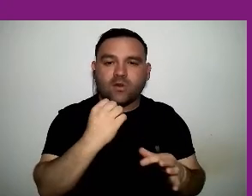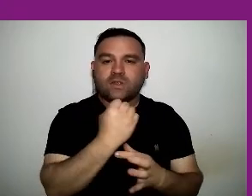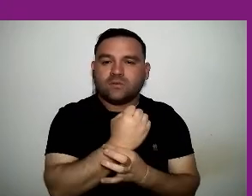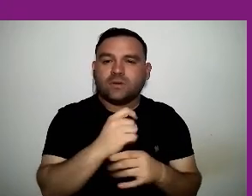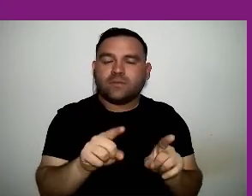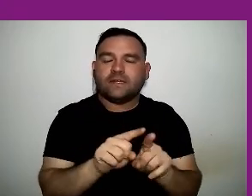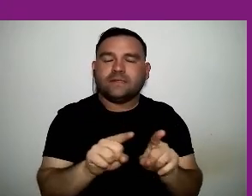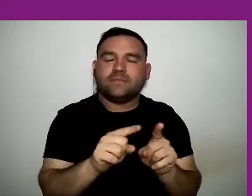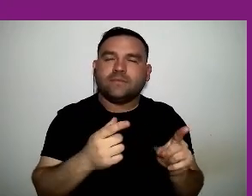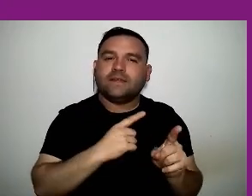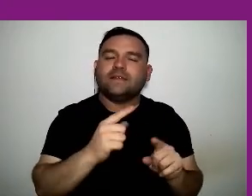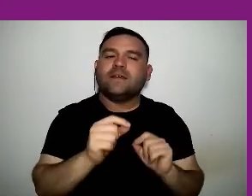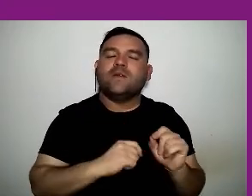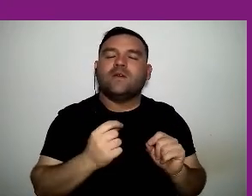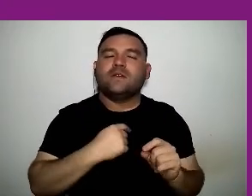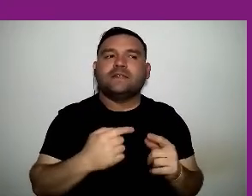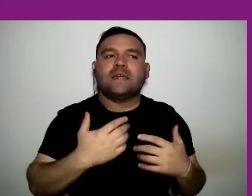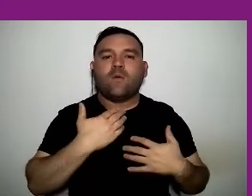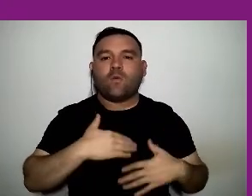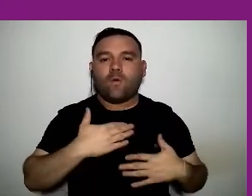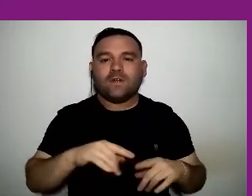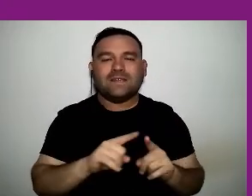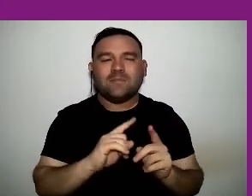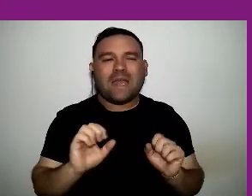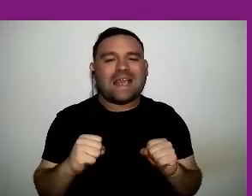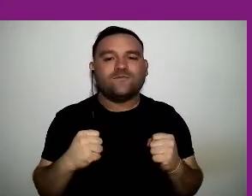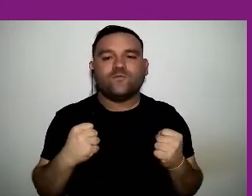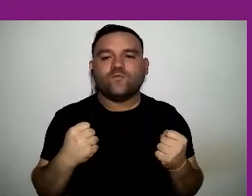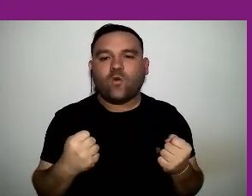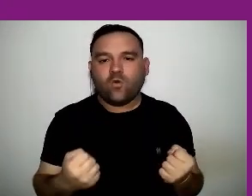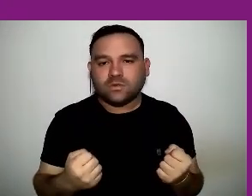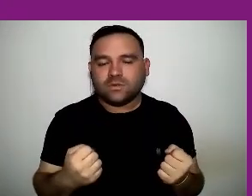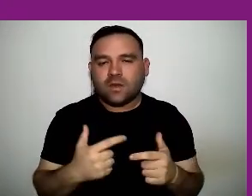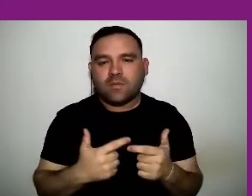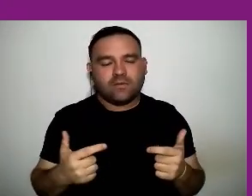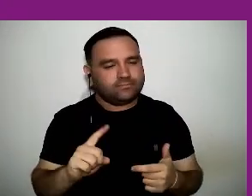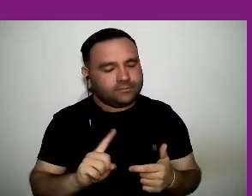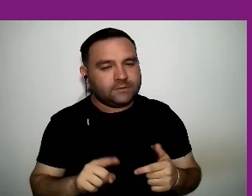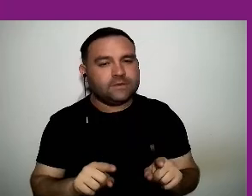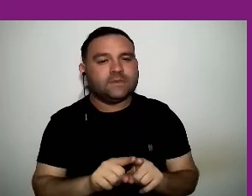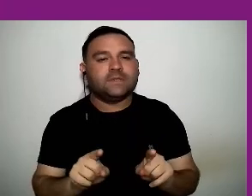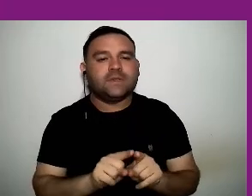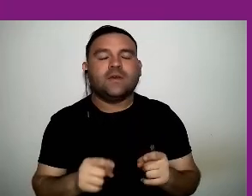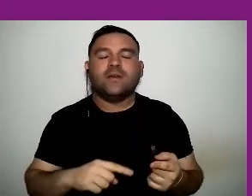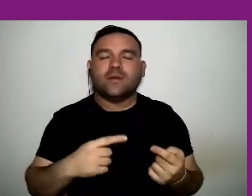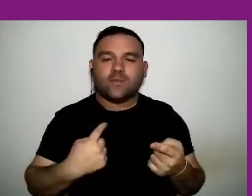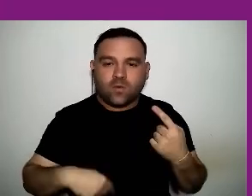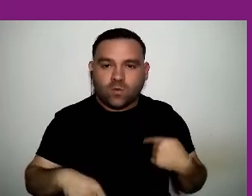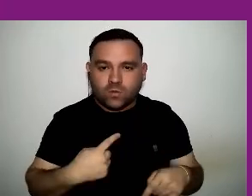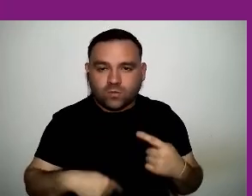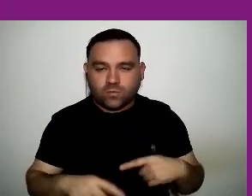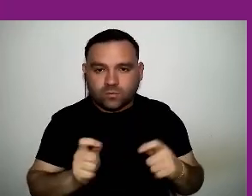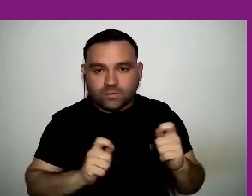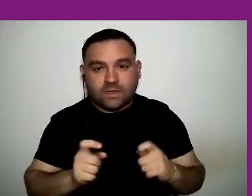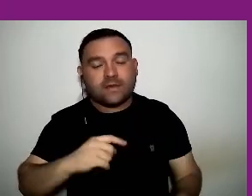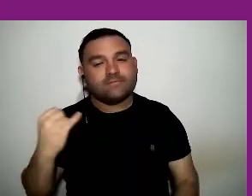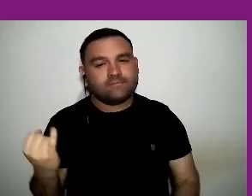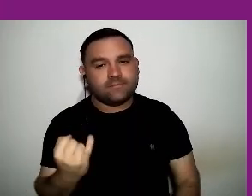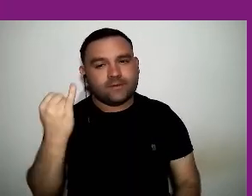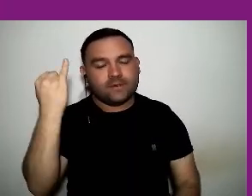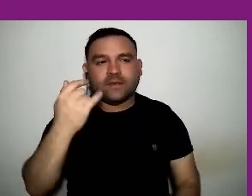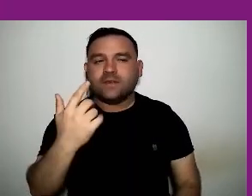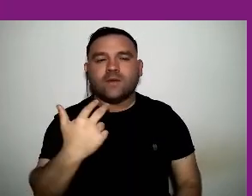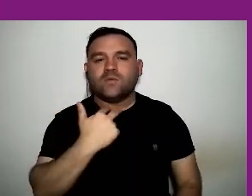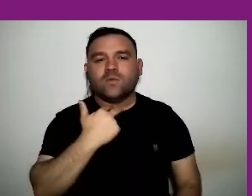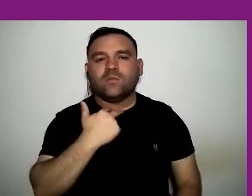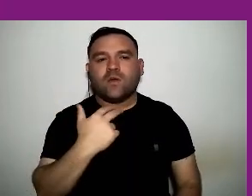fundamentalmente garantindo o conforto e sem esforço evidente com esses pacientes. O controle do volume corrente ele é fundamental, não deve ser